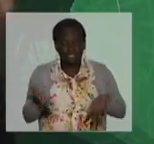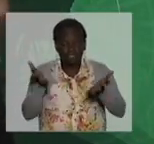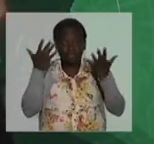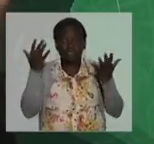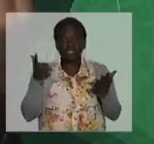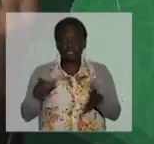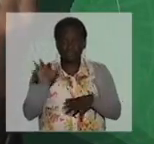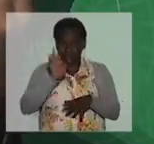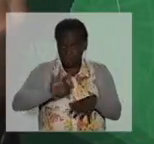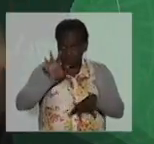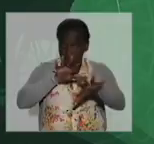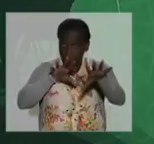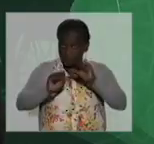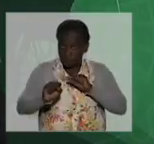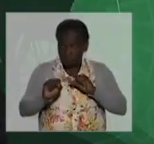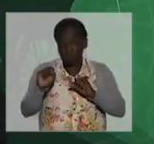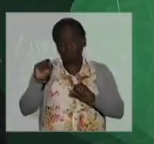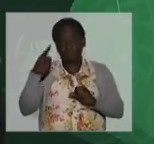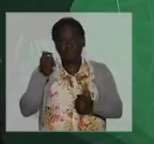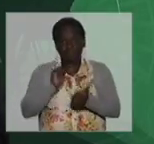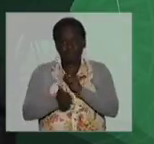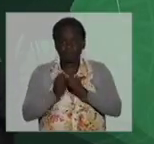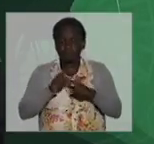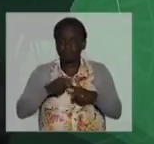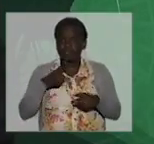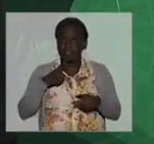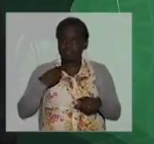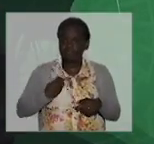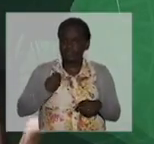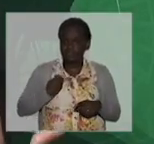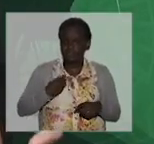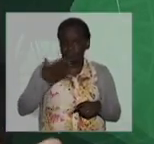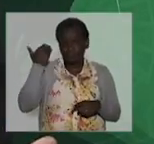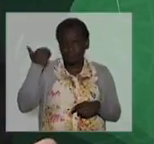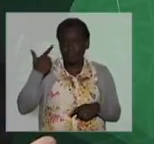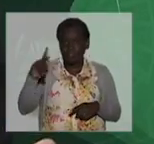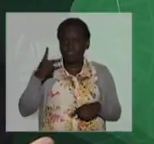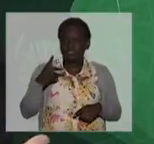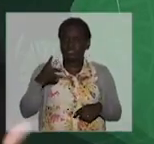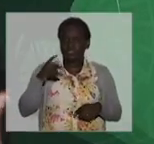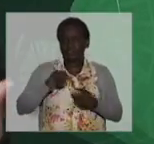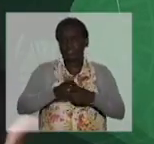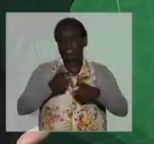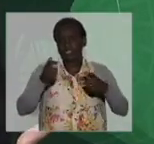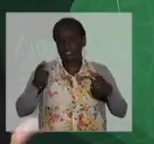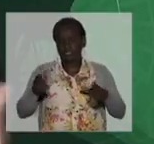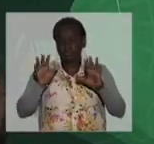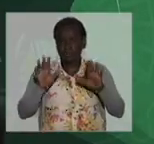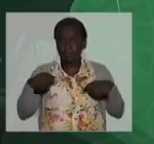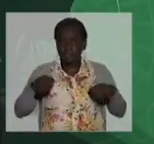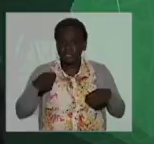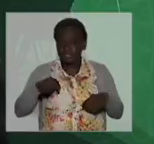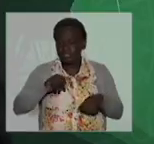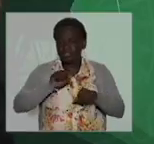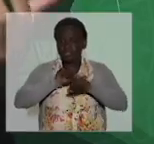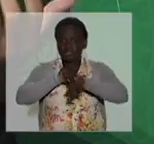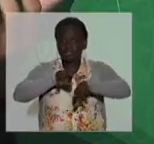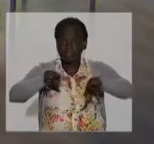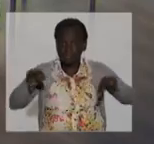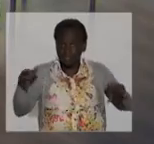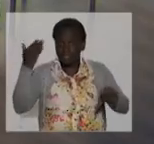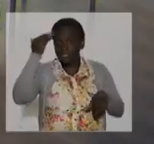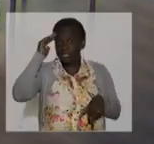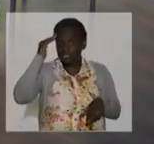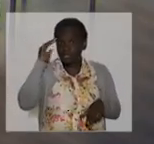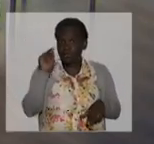o fomento do ensino superior para esse ex-atleta. Porque ele tem uma experiência, uma vivência de atividade física muito ampla, só que ele precisa abrir o leque,